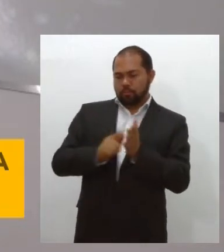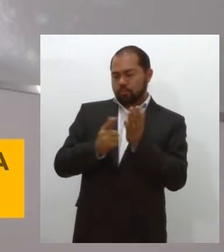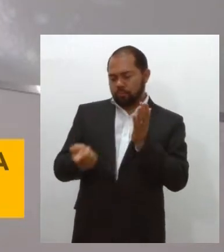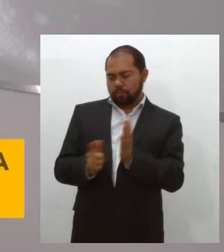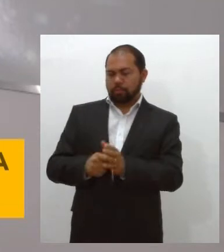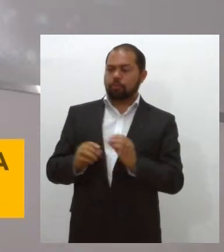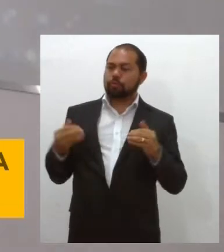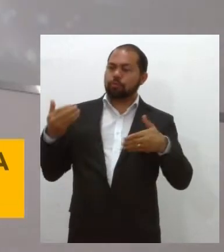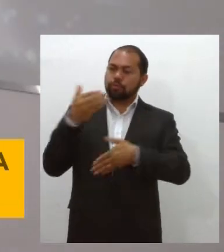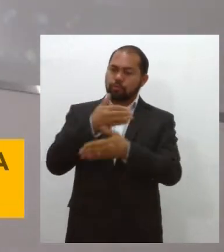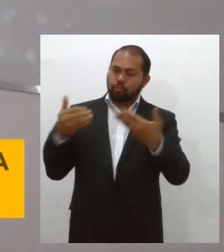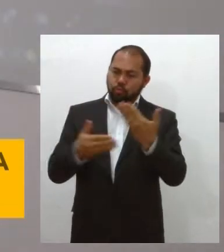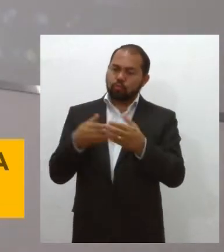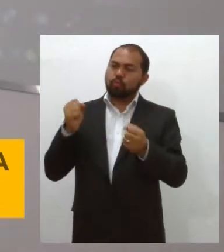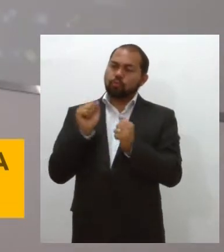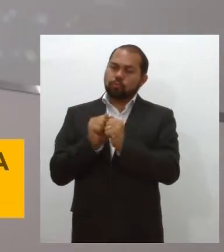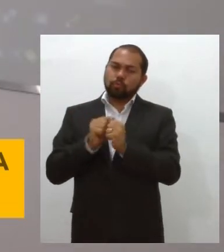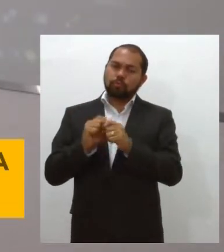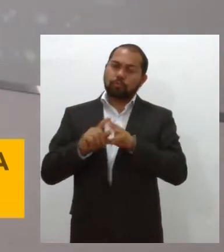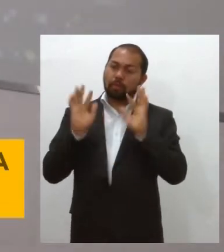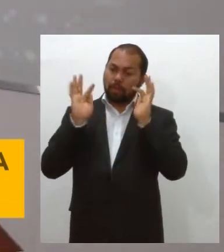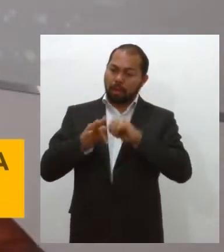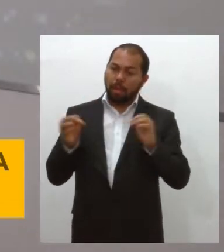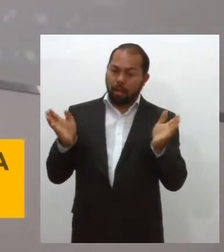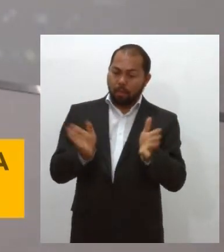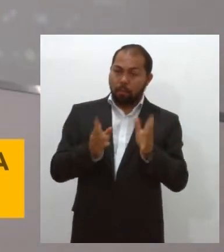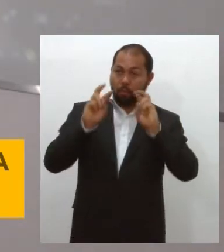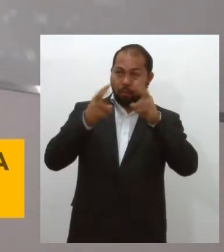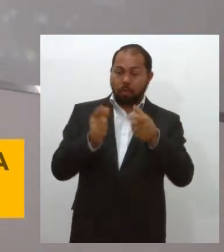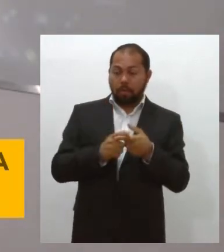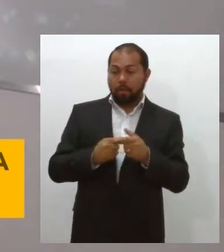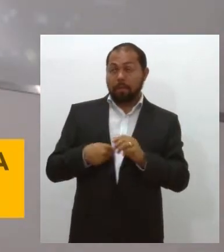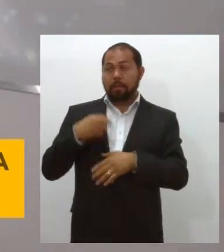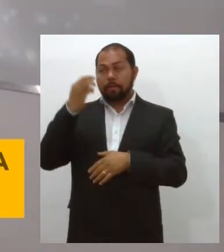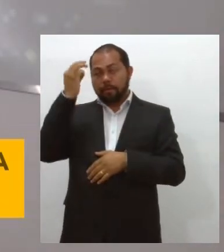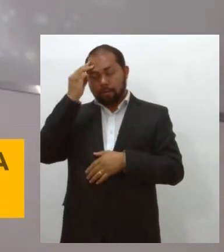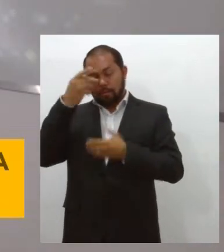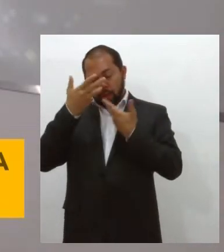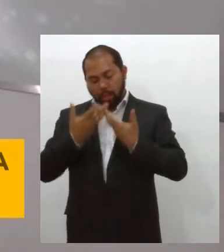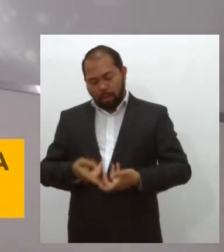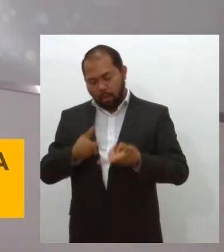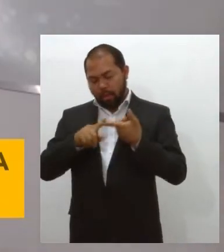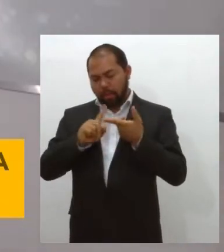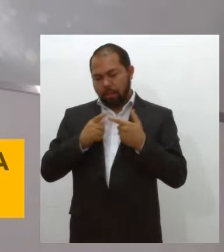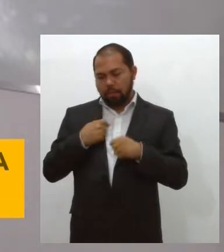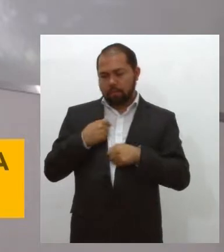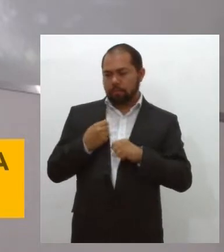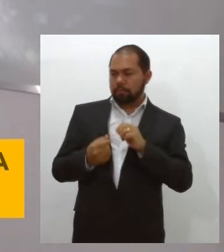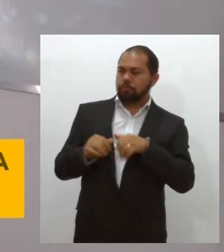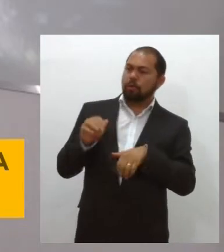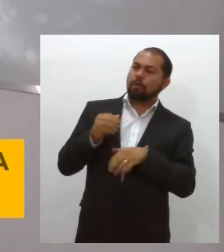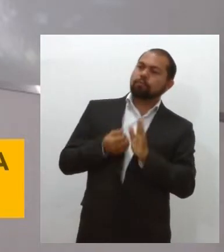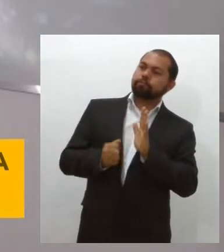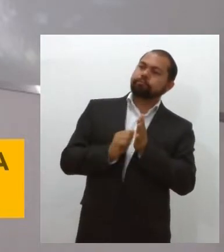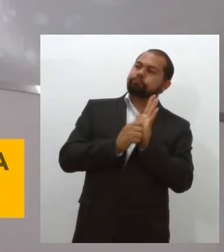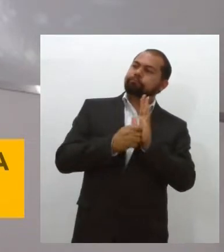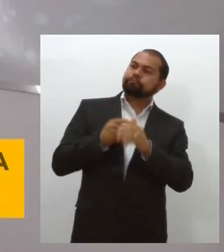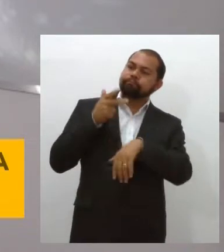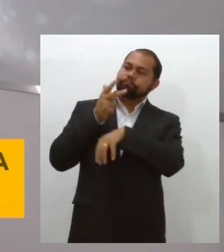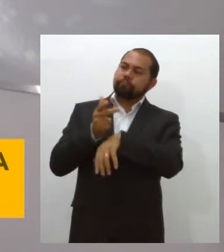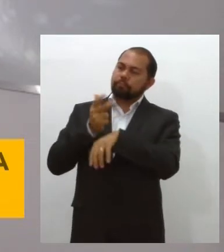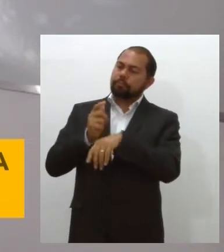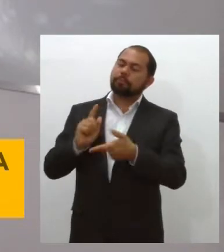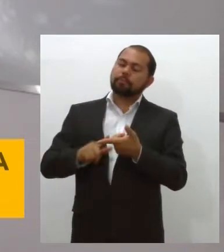cada finalização de bloco de conteúdo, para que a mente não fique cansada, né? Aí eu passo um vídeo e faço uma